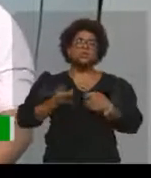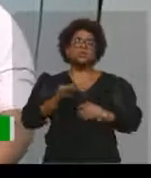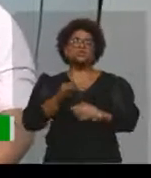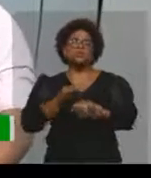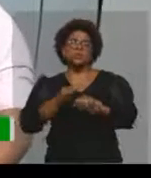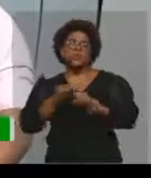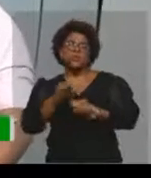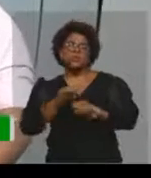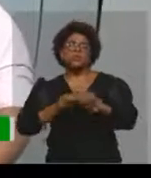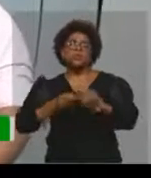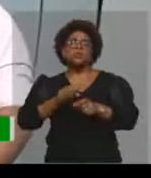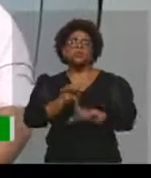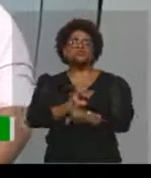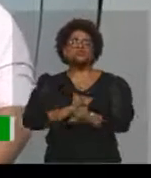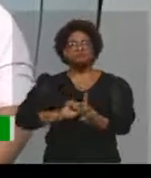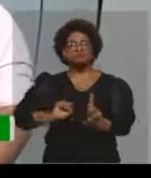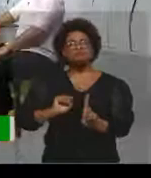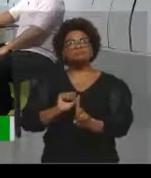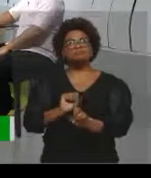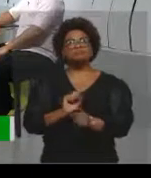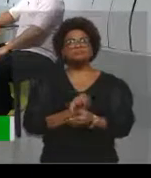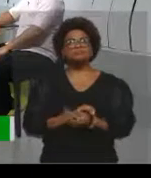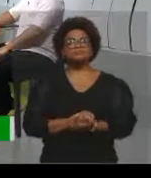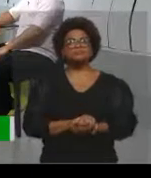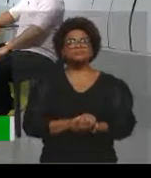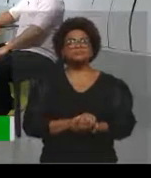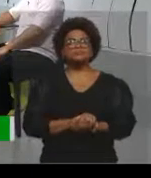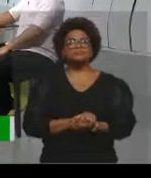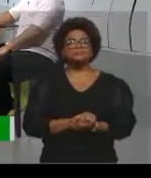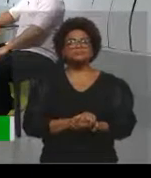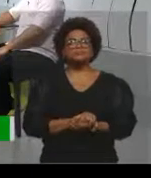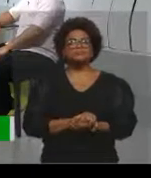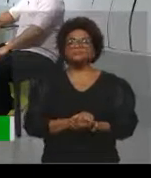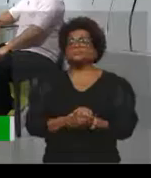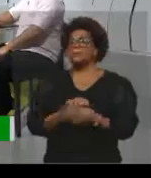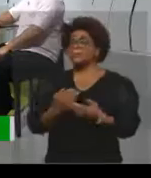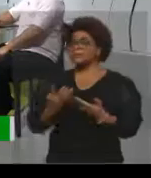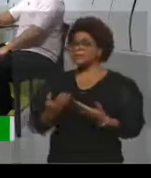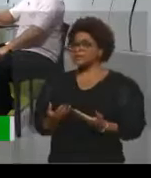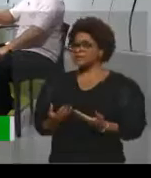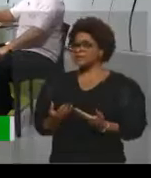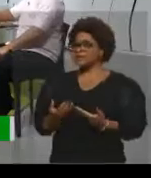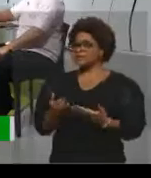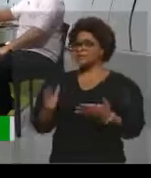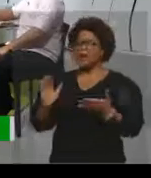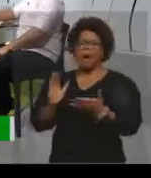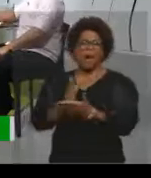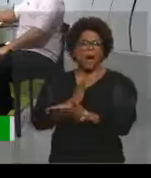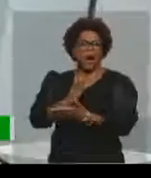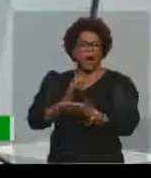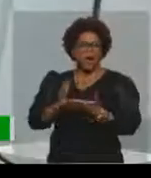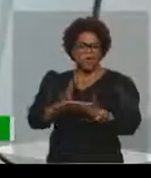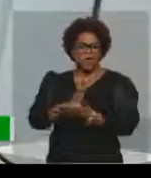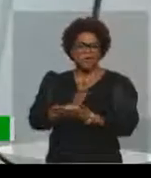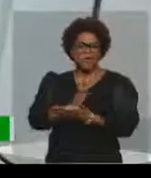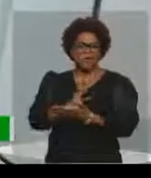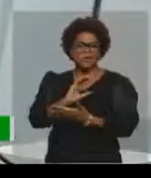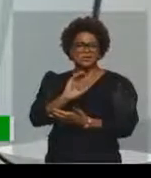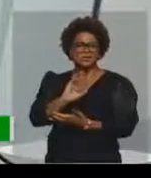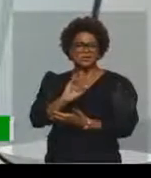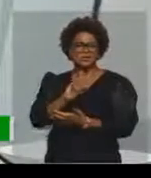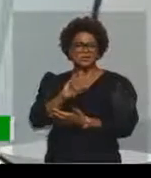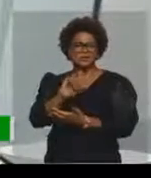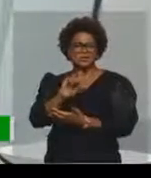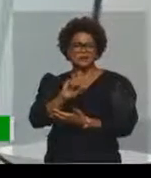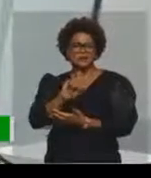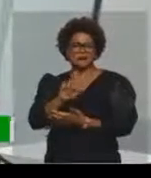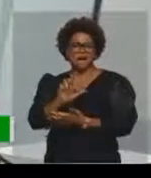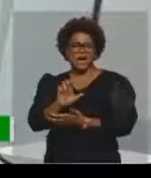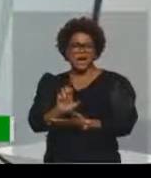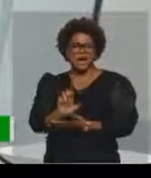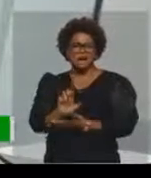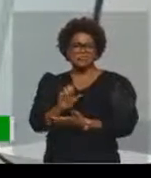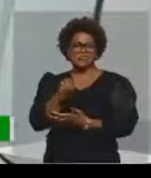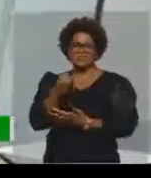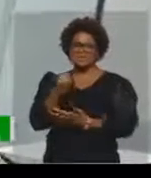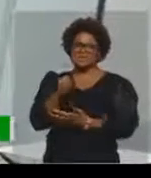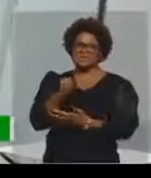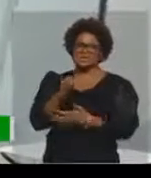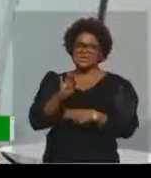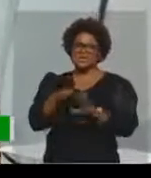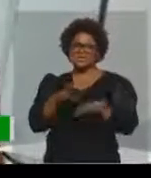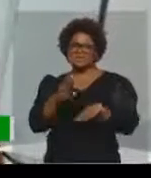mesmo. É engraçado que algumas charges, quando elas estão descontextualizadas, né,